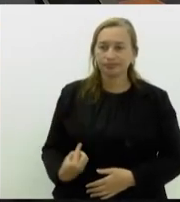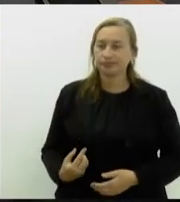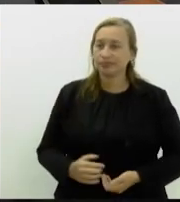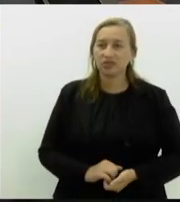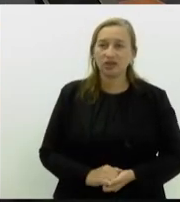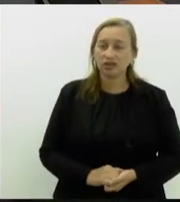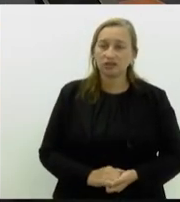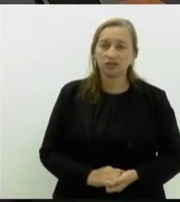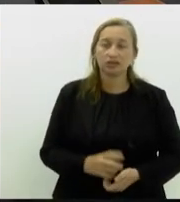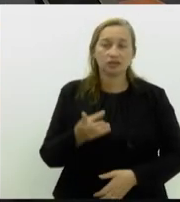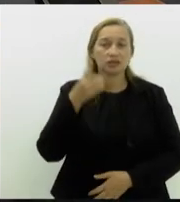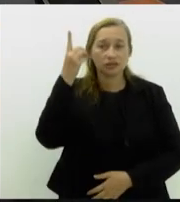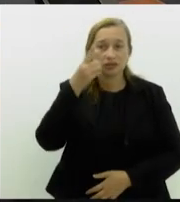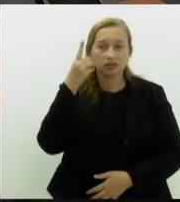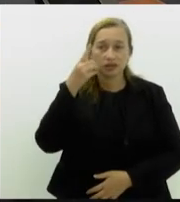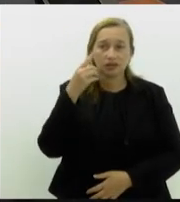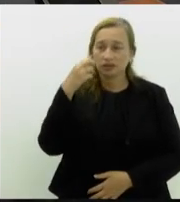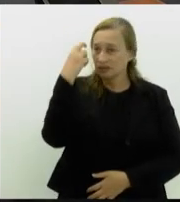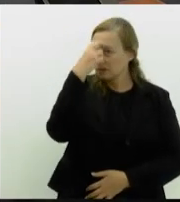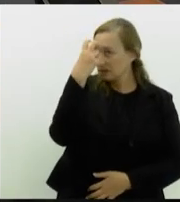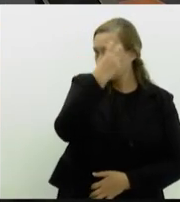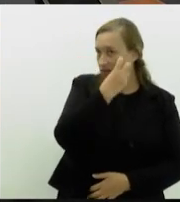deputada Verônica Lima.